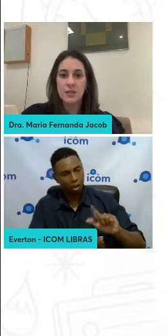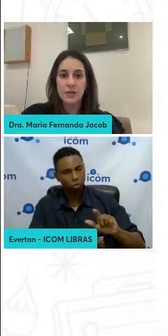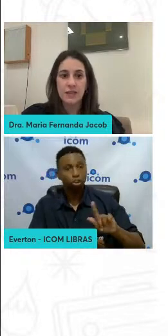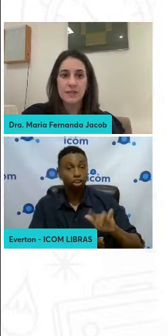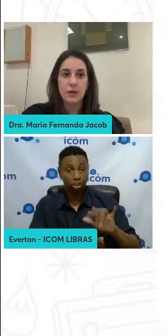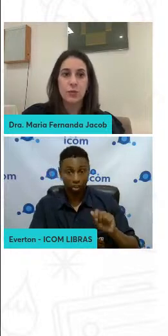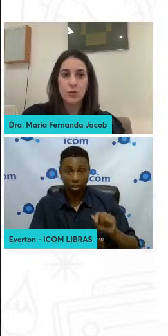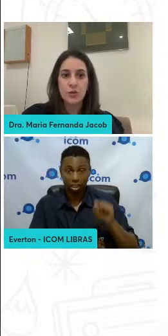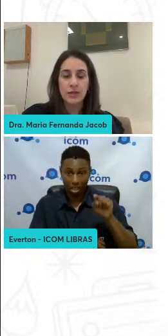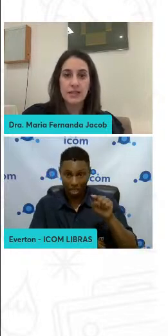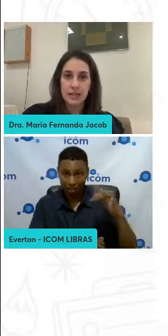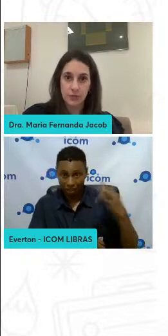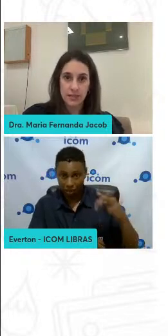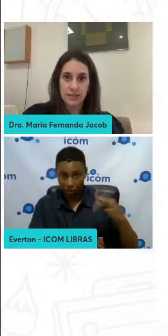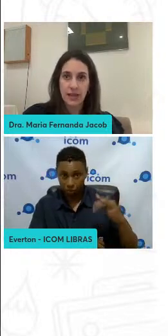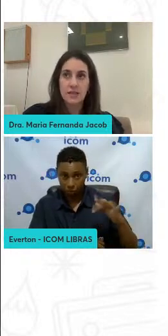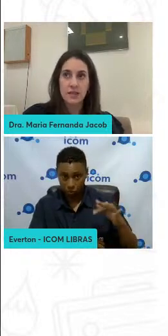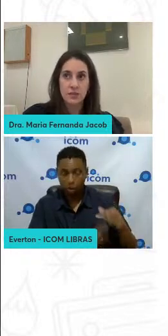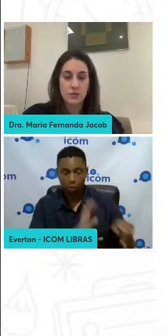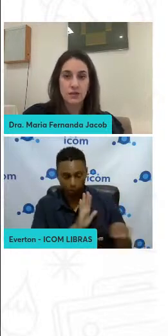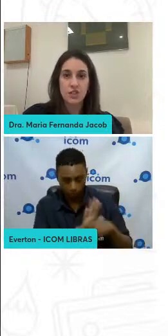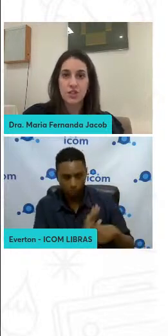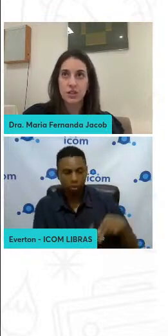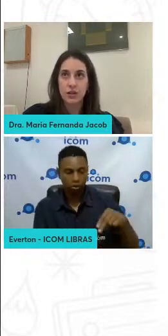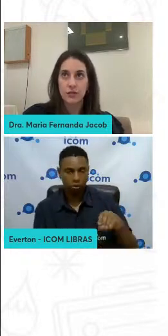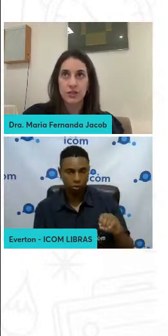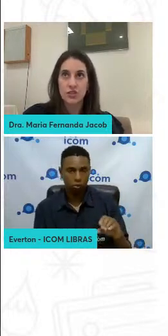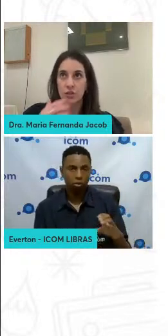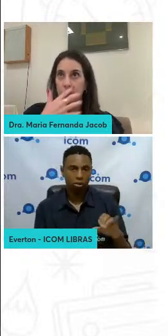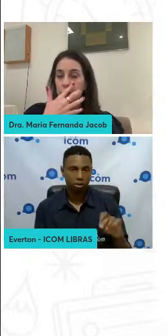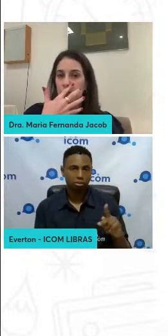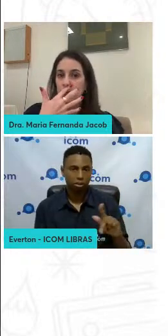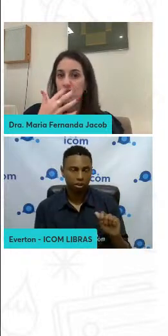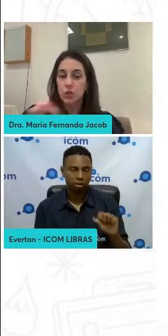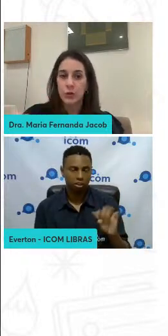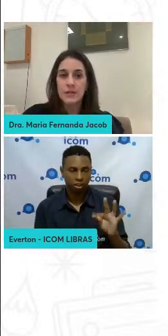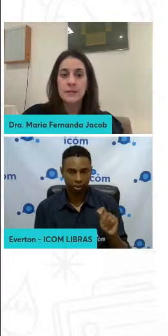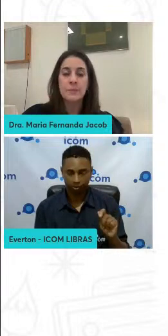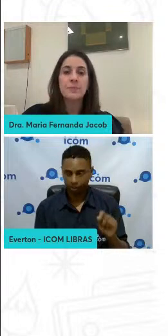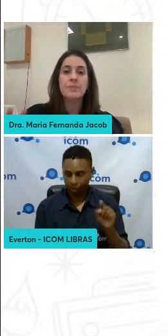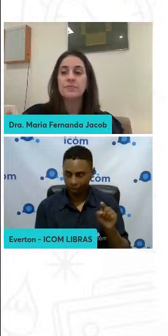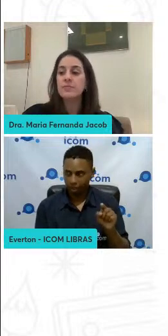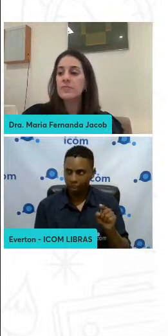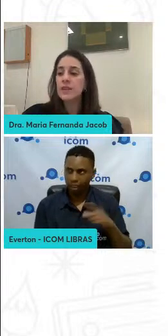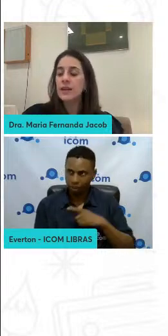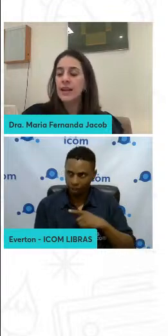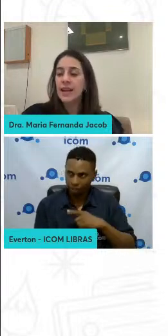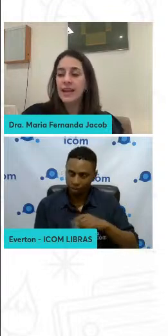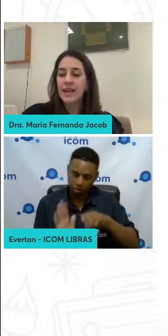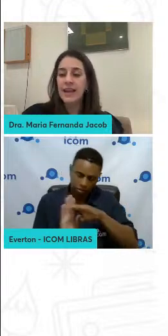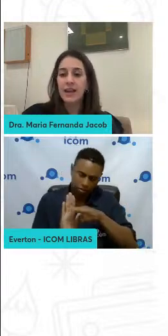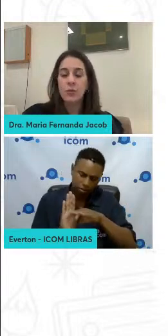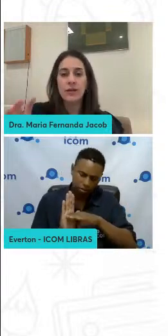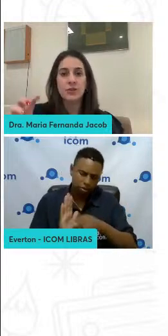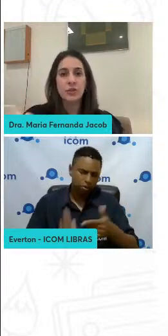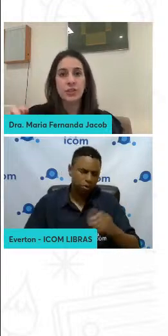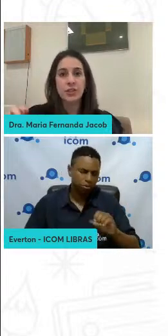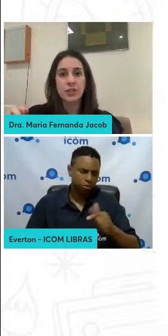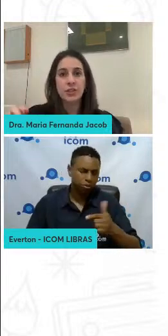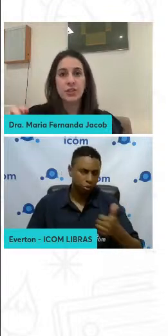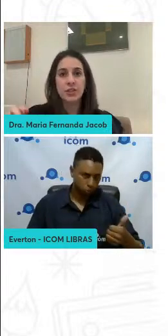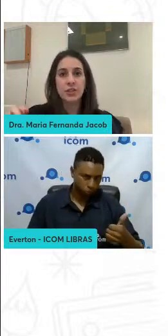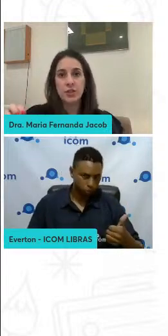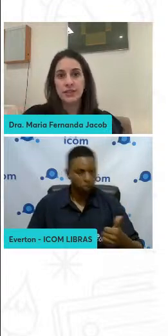na classificação última que saiu na ciência, em 2021, 2022, é uma